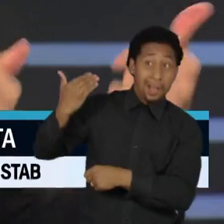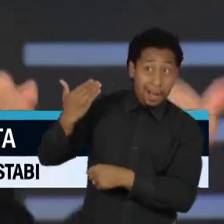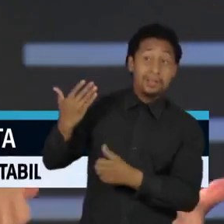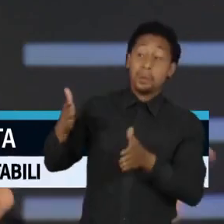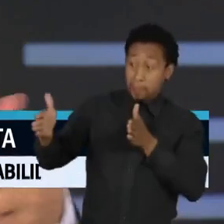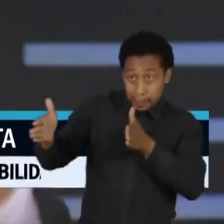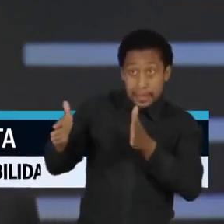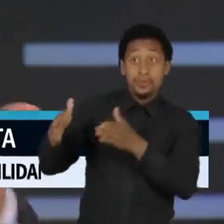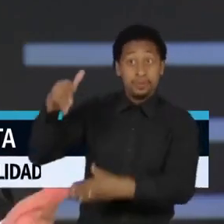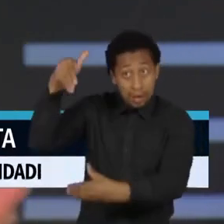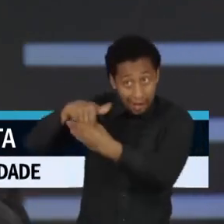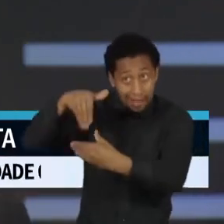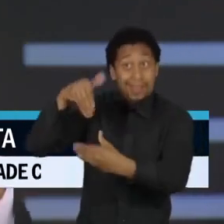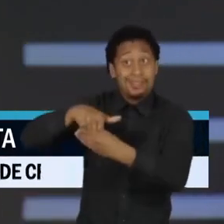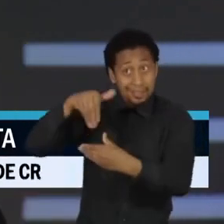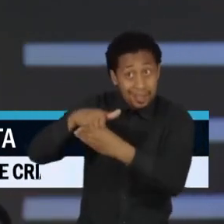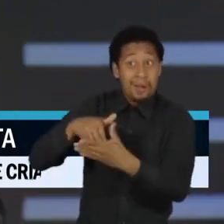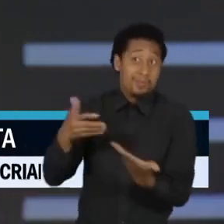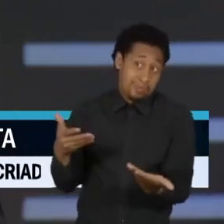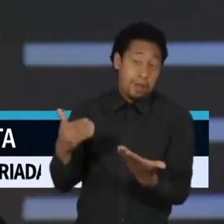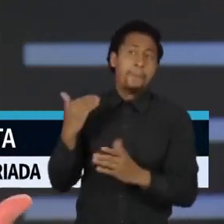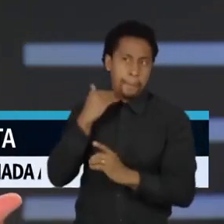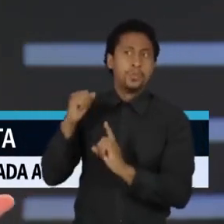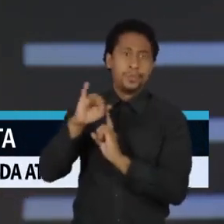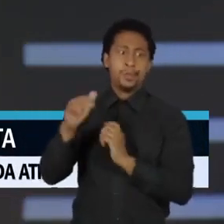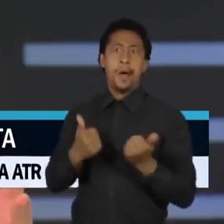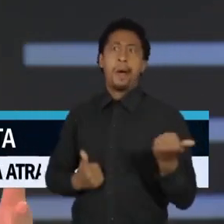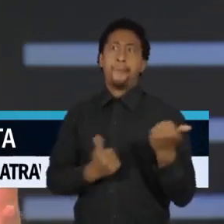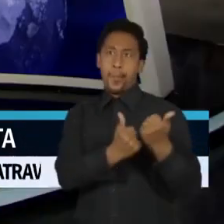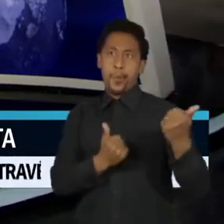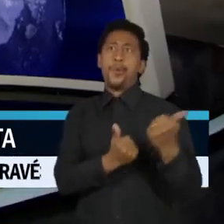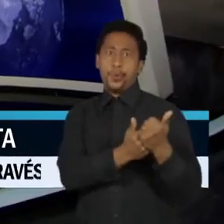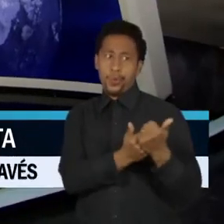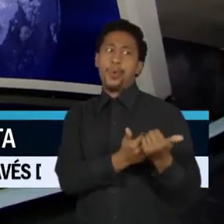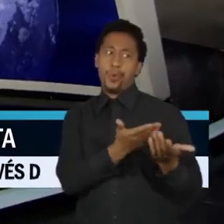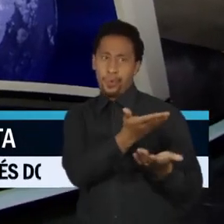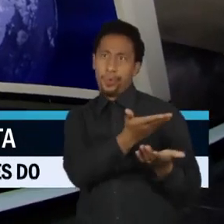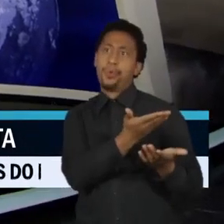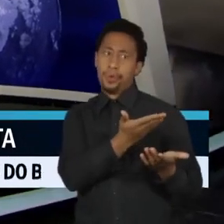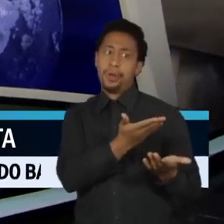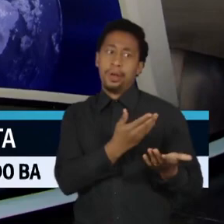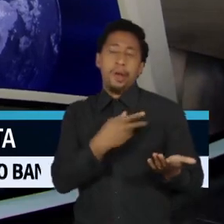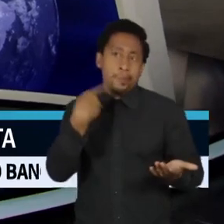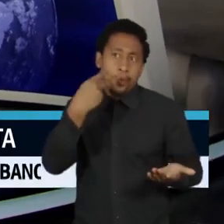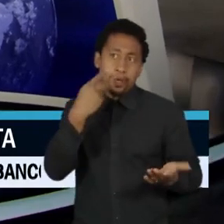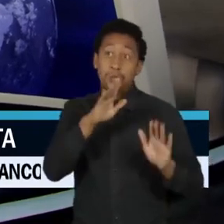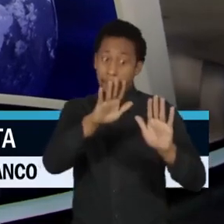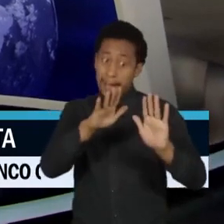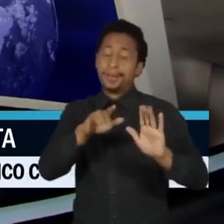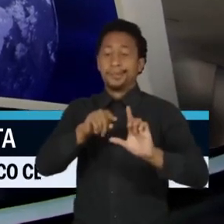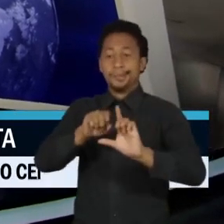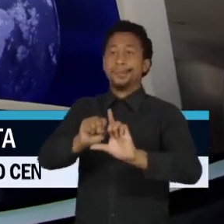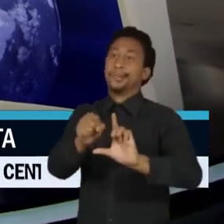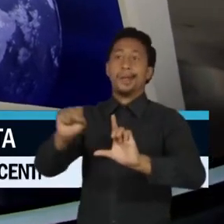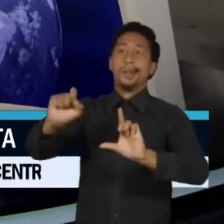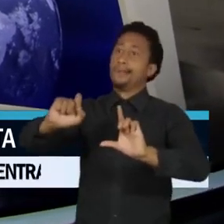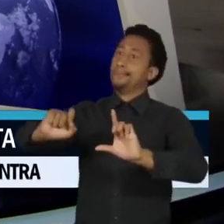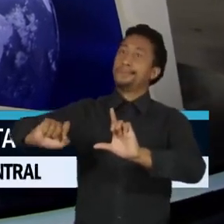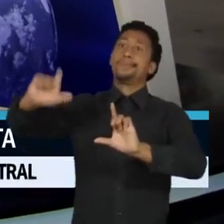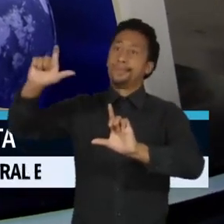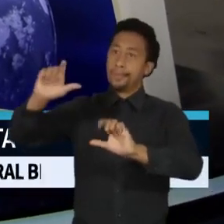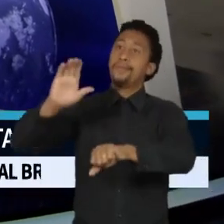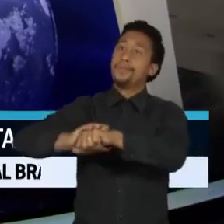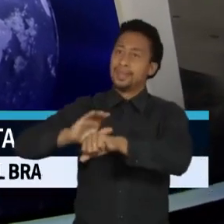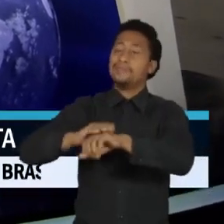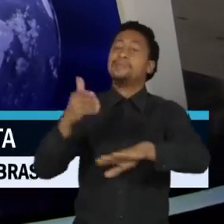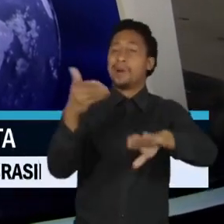processo eleitoral de que ele apoiou, mas, ou seja, ele mostrou que tinha uma certa autonomia com relação a isso. Ainda que tenha se declarado e participou de alguns